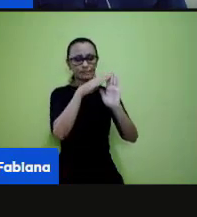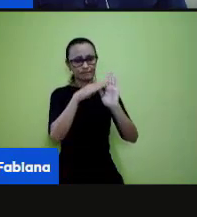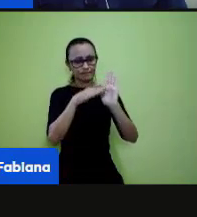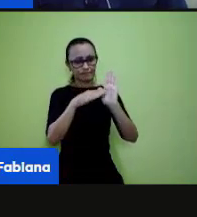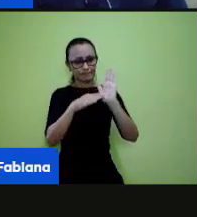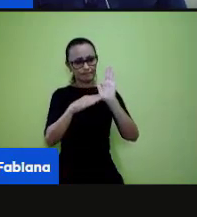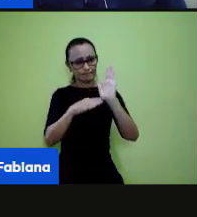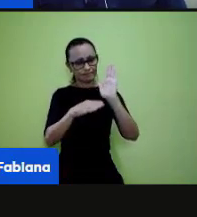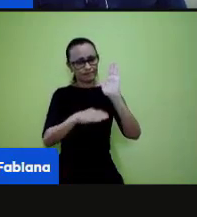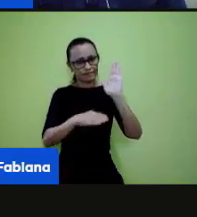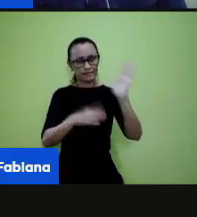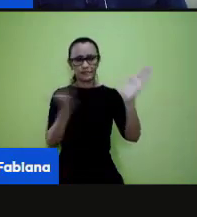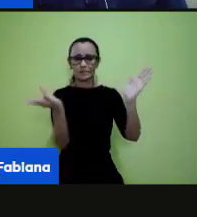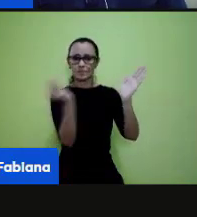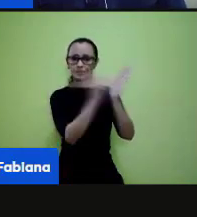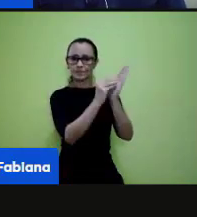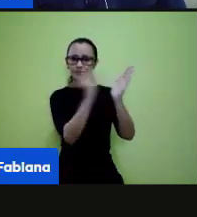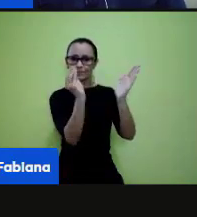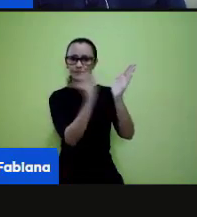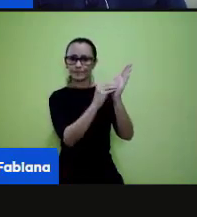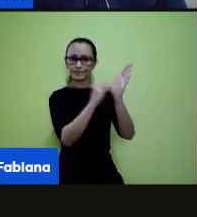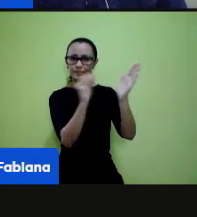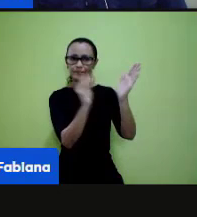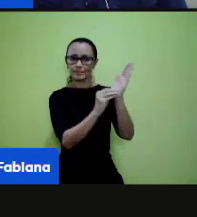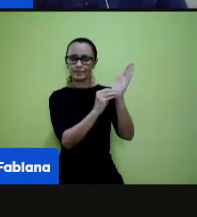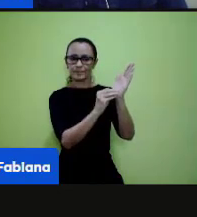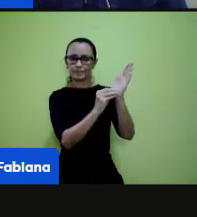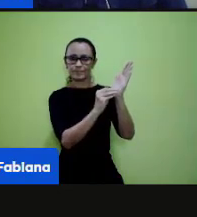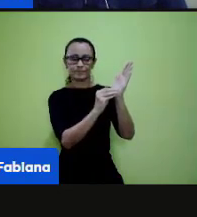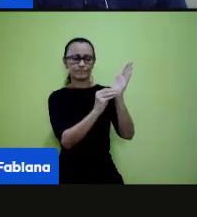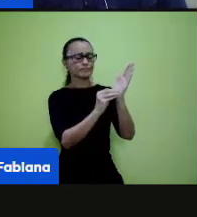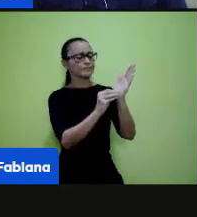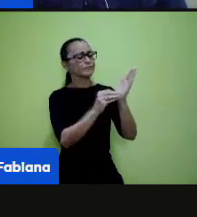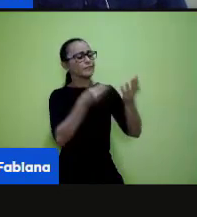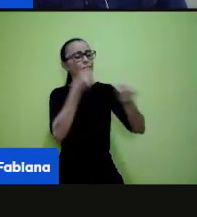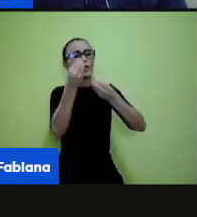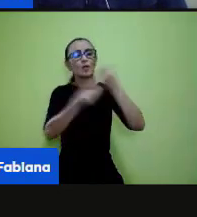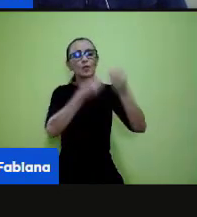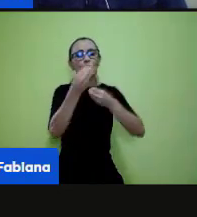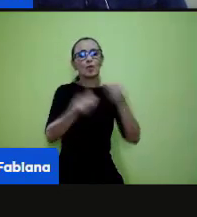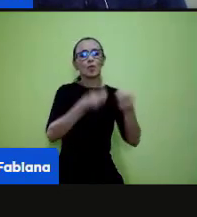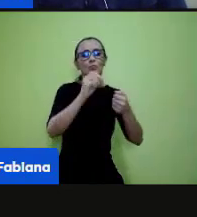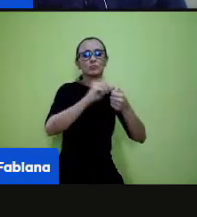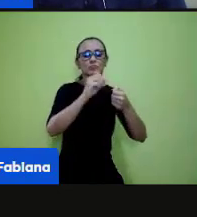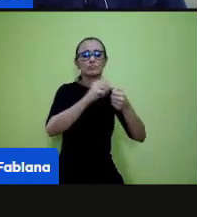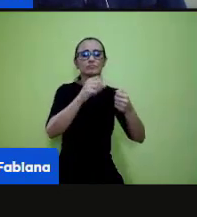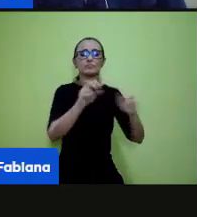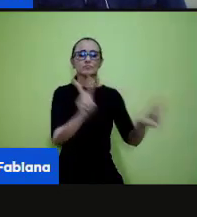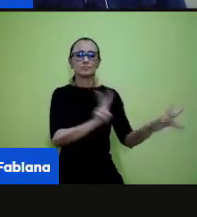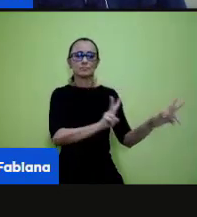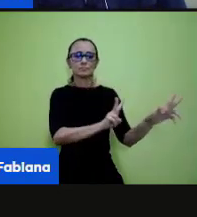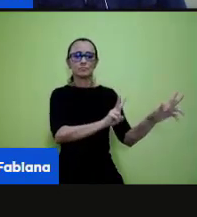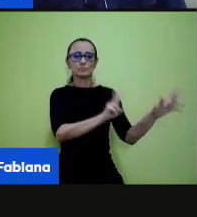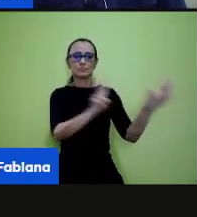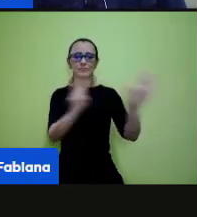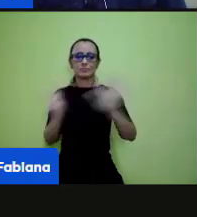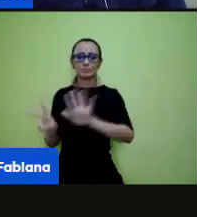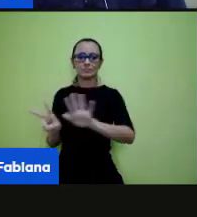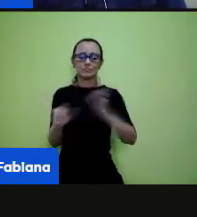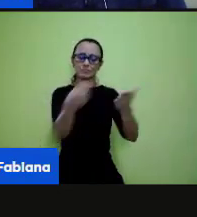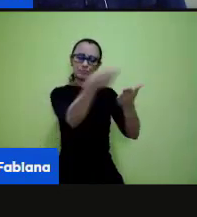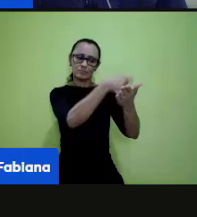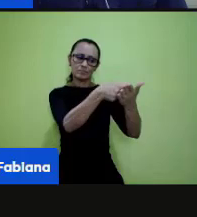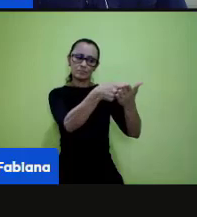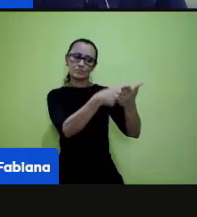bordo, colocar esse checklist como feito, como registrado semanalmente, para que quando a